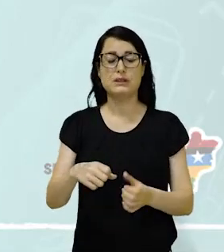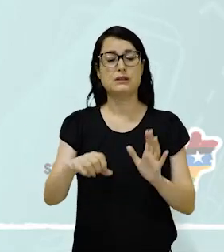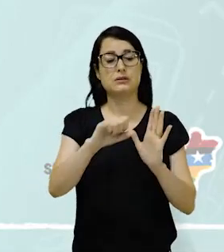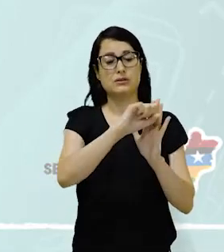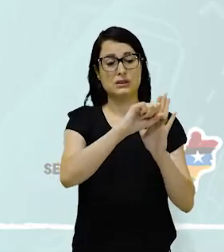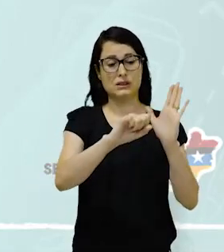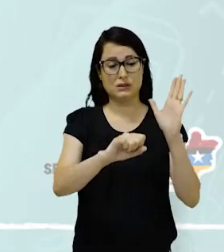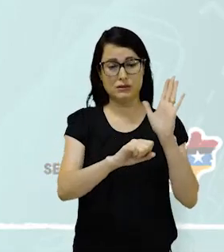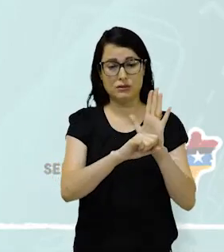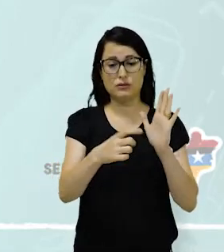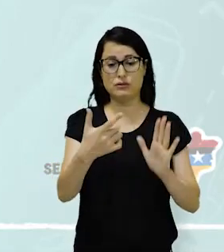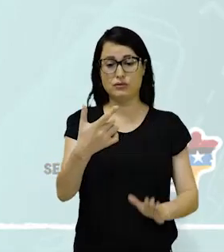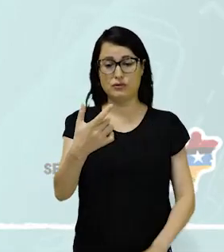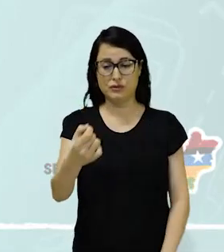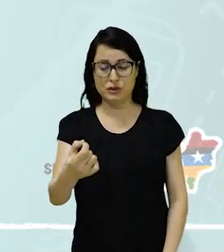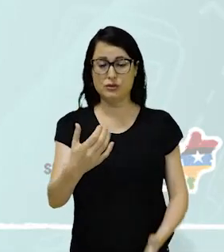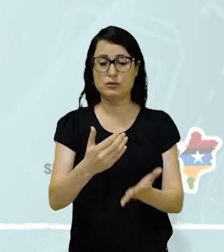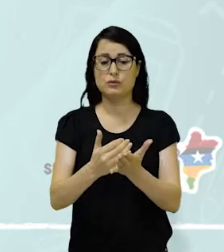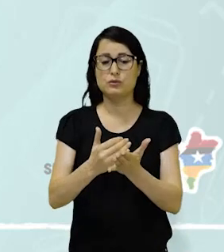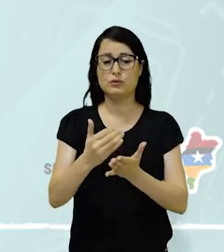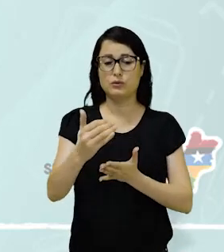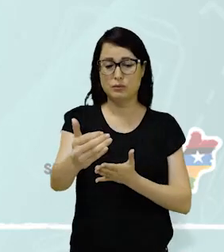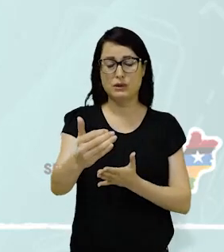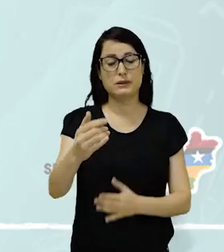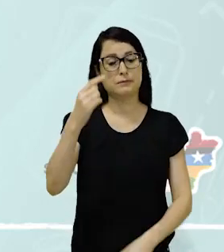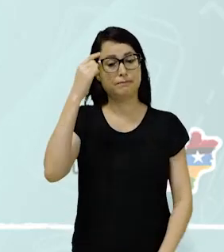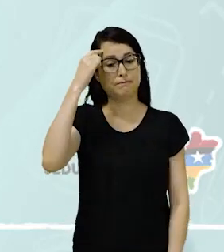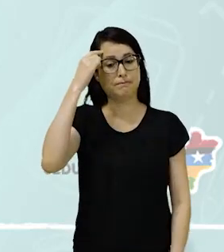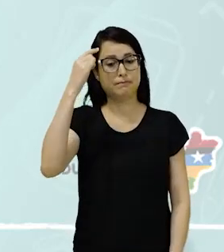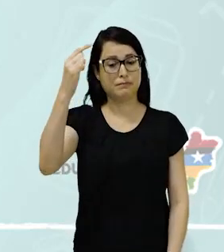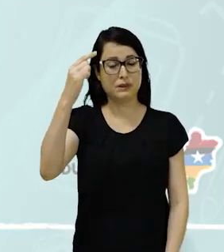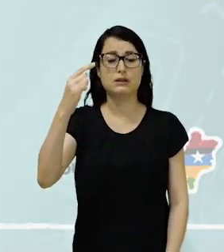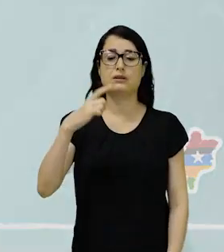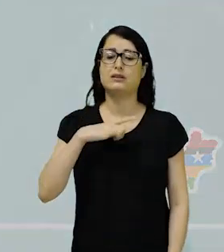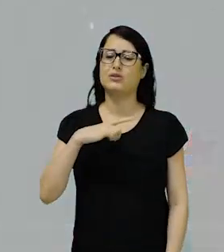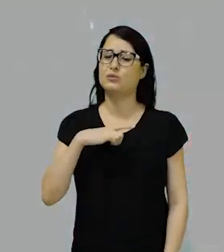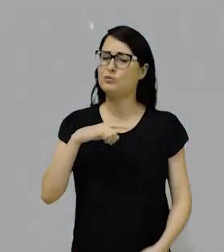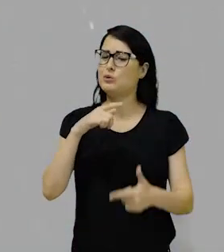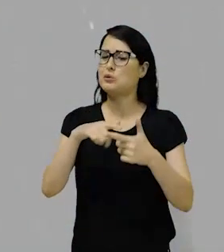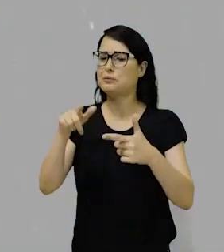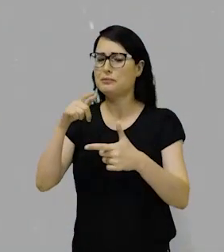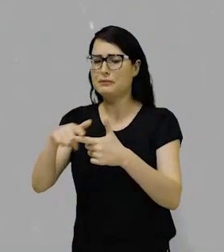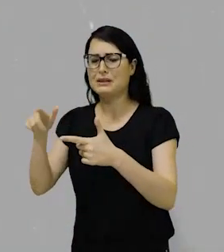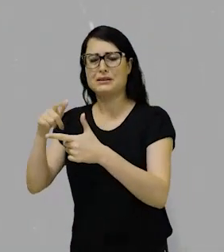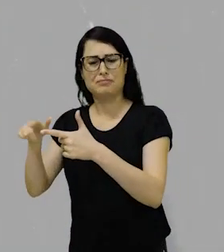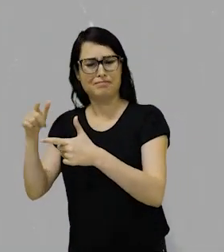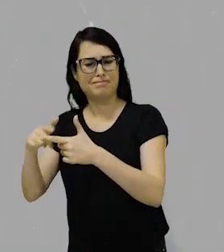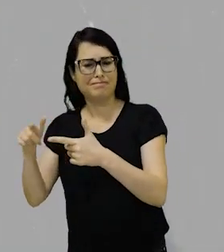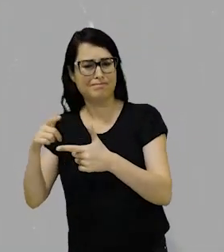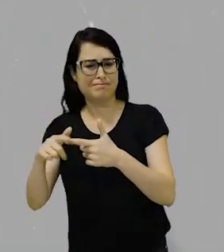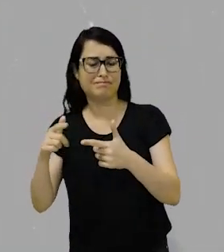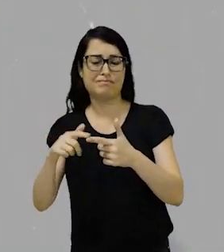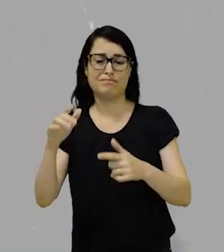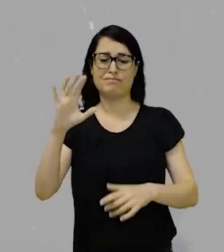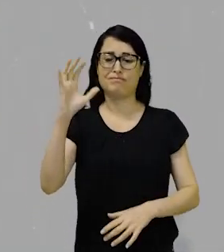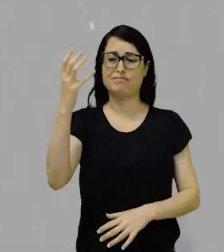que começa-se realmente a levar em conta, olha, nós temos um problema. Essa degradação dos recursos naturais, ela pode